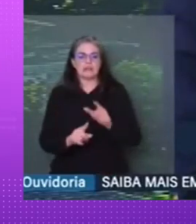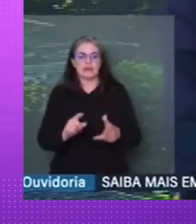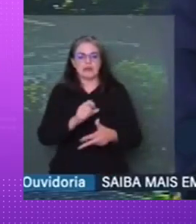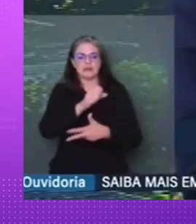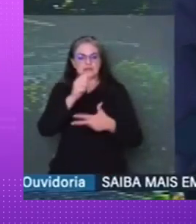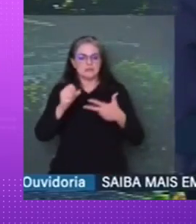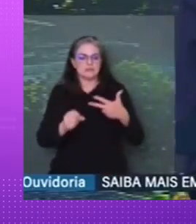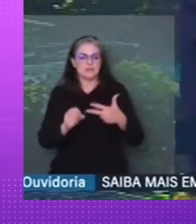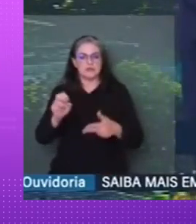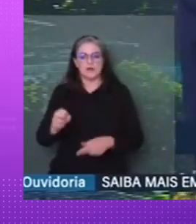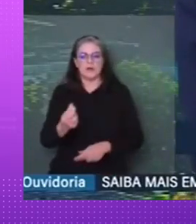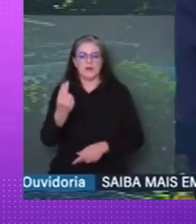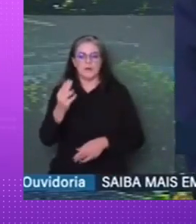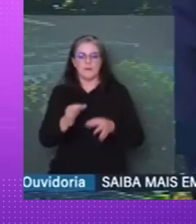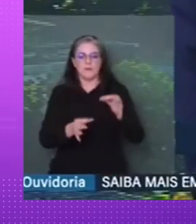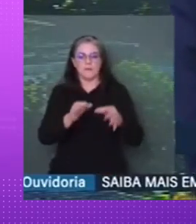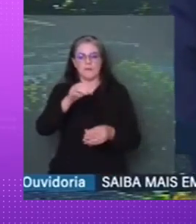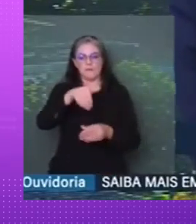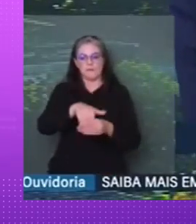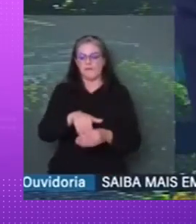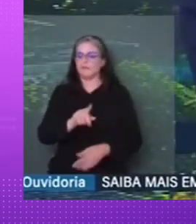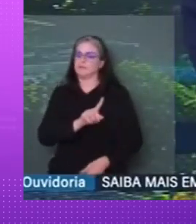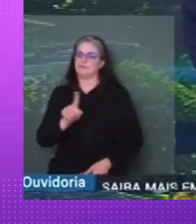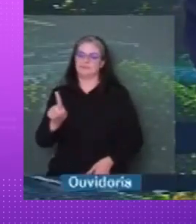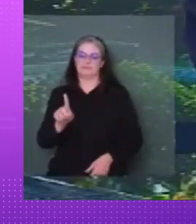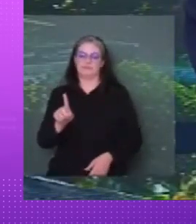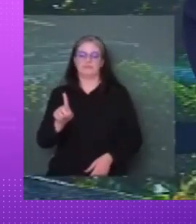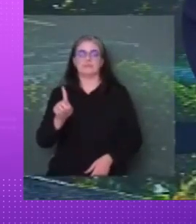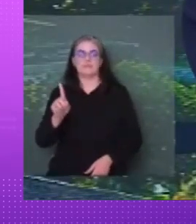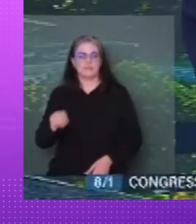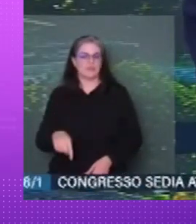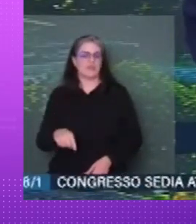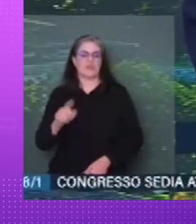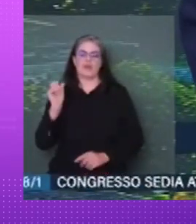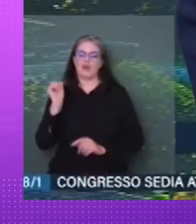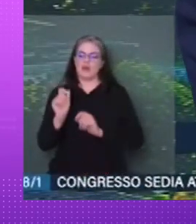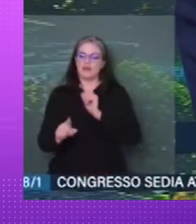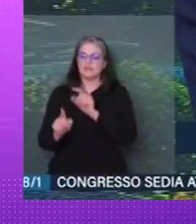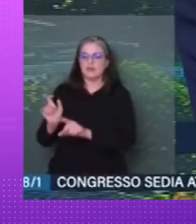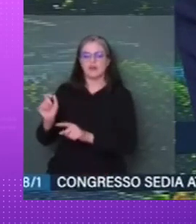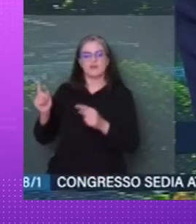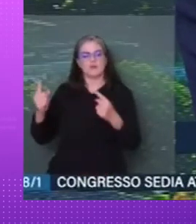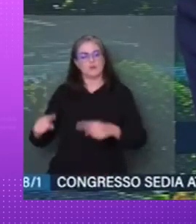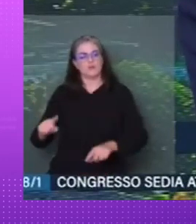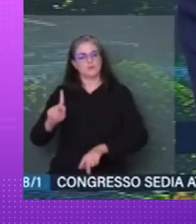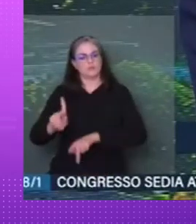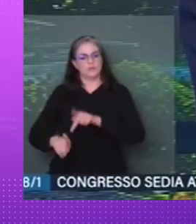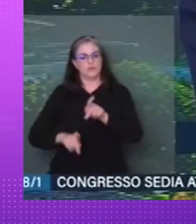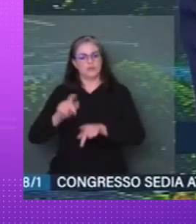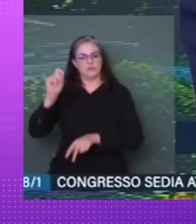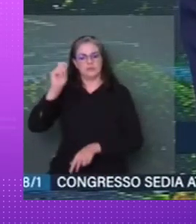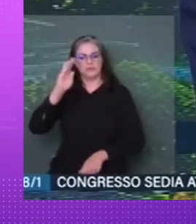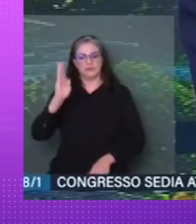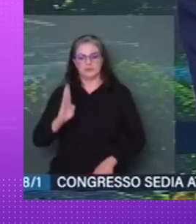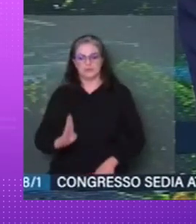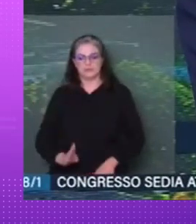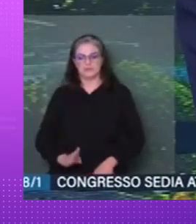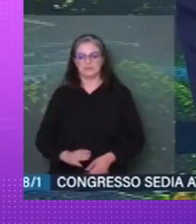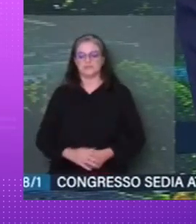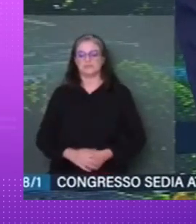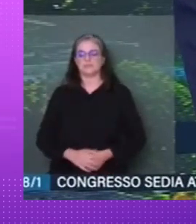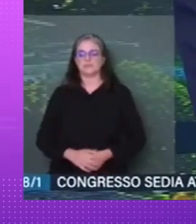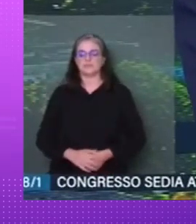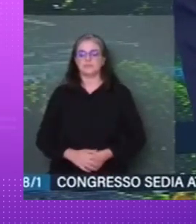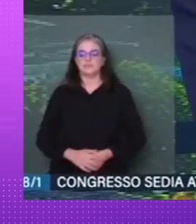estava fazendo? Teve uma CPI que não explicou nada, ele nem foi lá, foi blindado ali pelos parlamentares